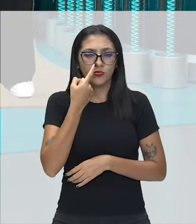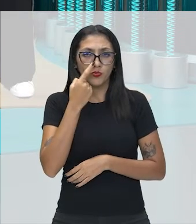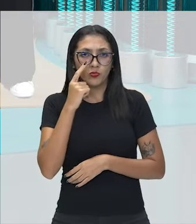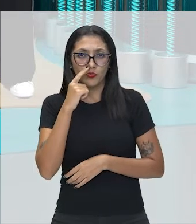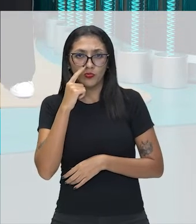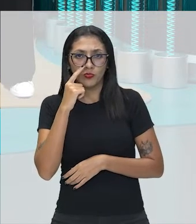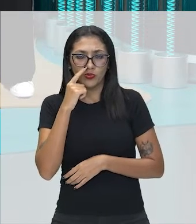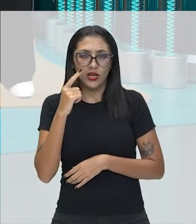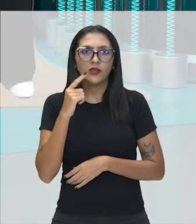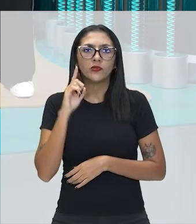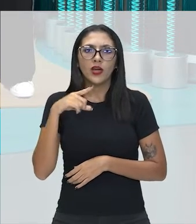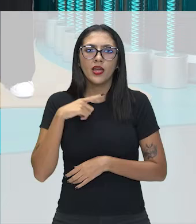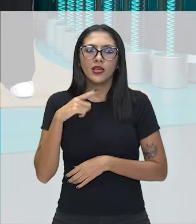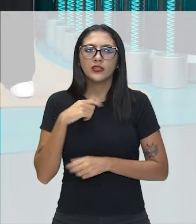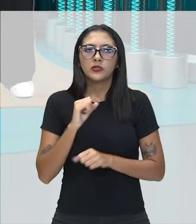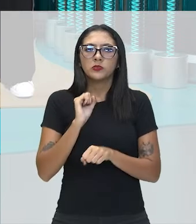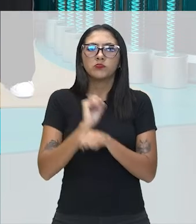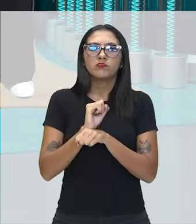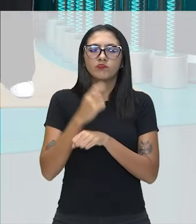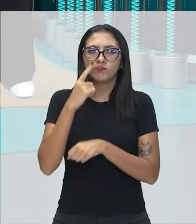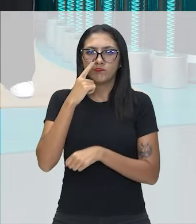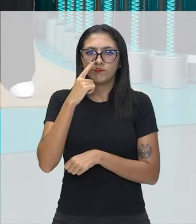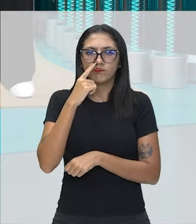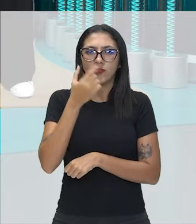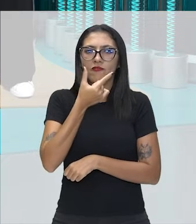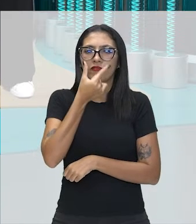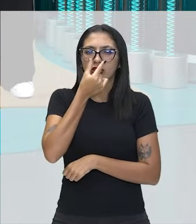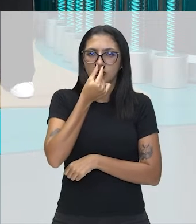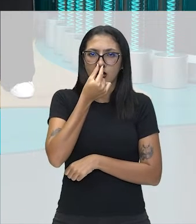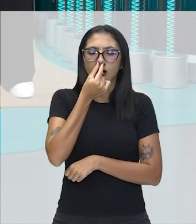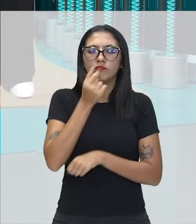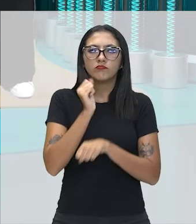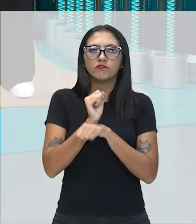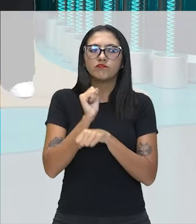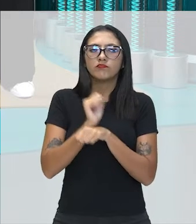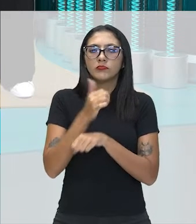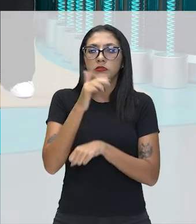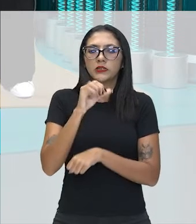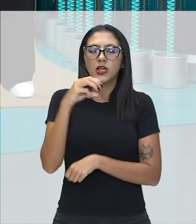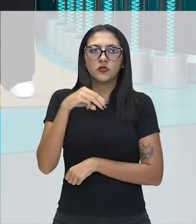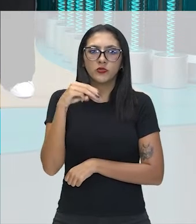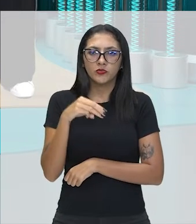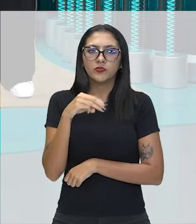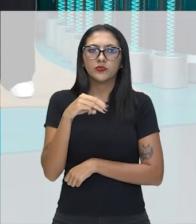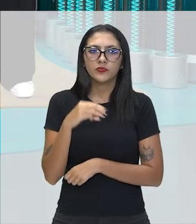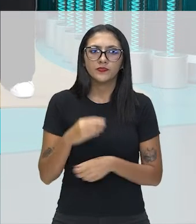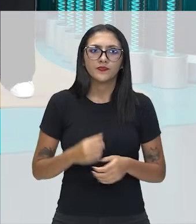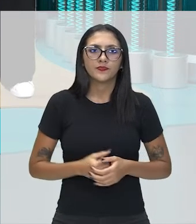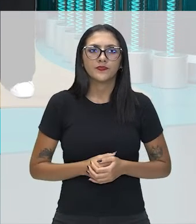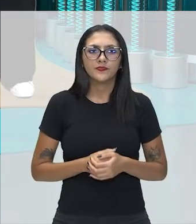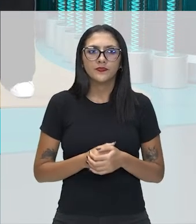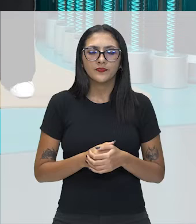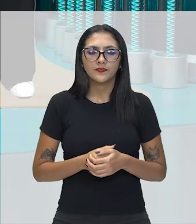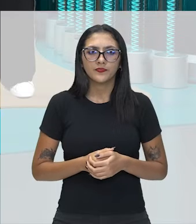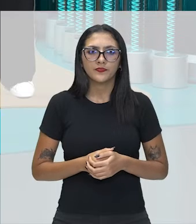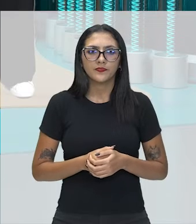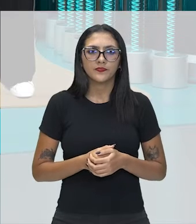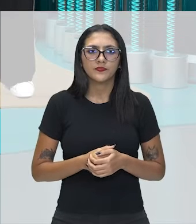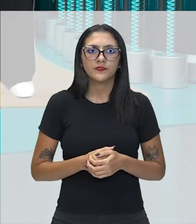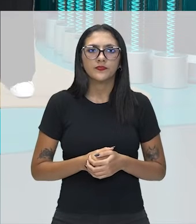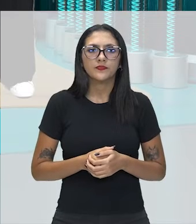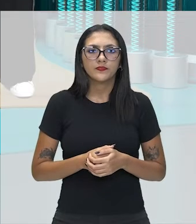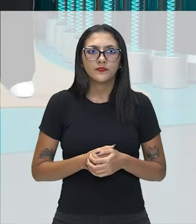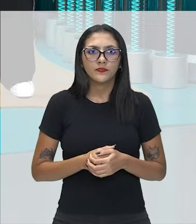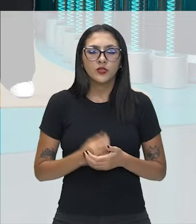que está saindo sangue por 10 minutos até estancar esse sangramento. Ali, no quarto passo que a gente